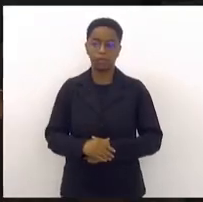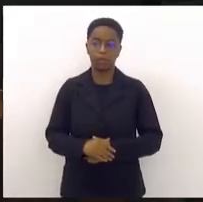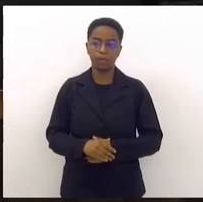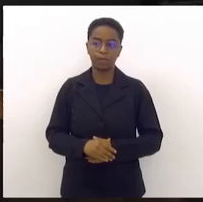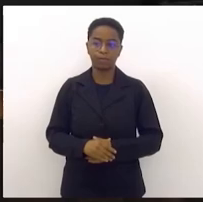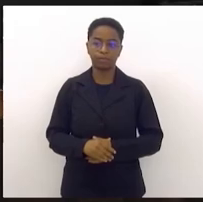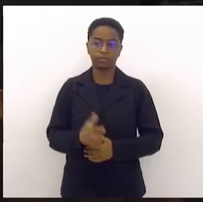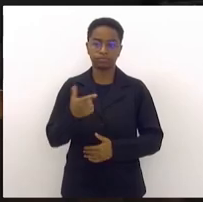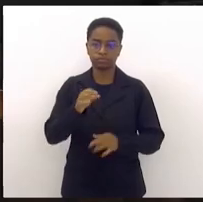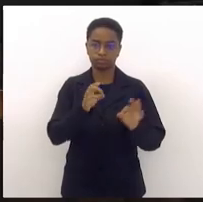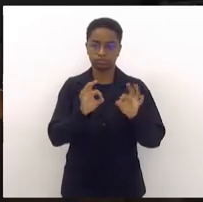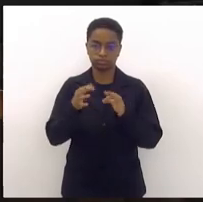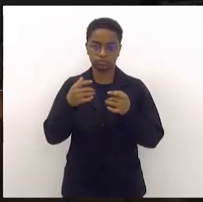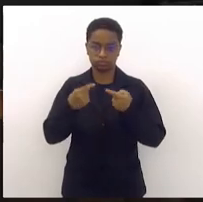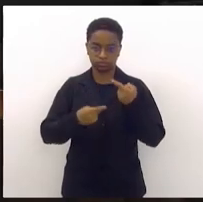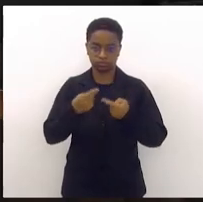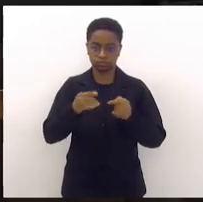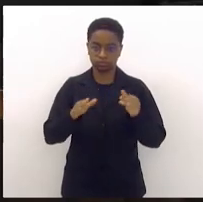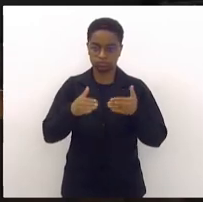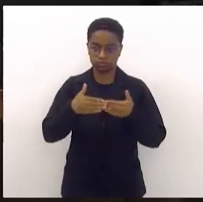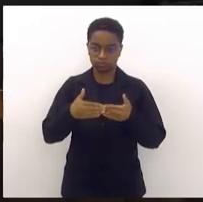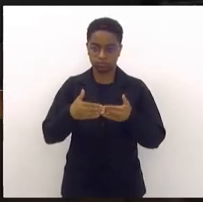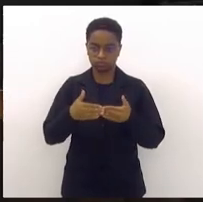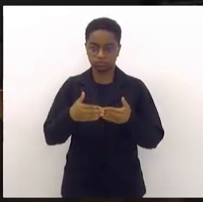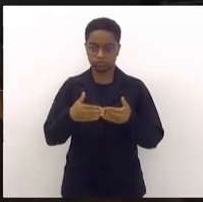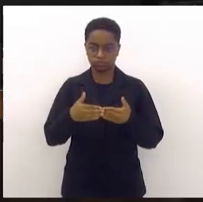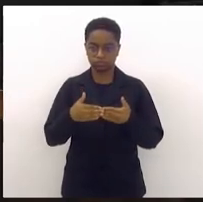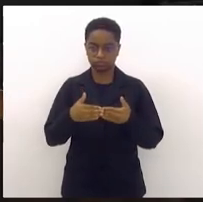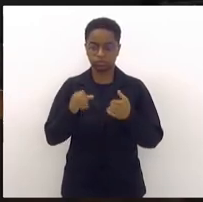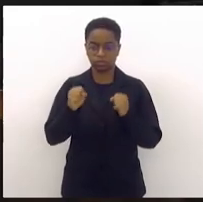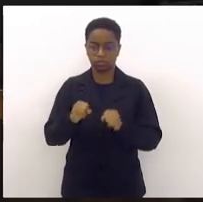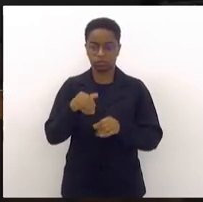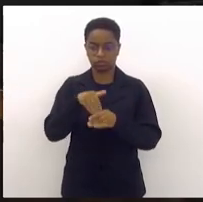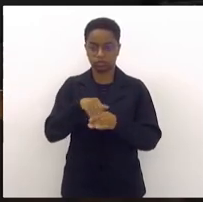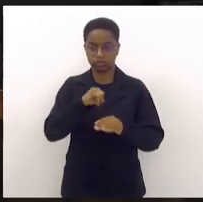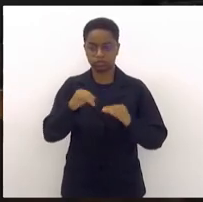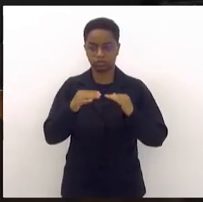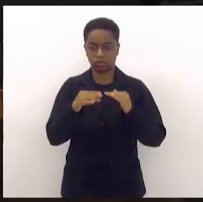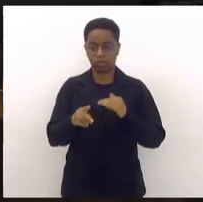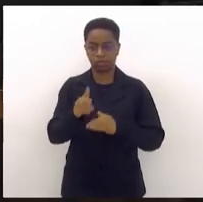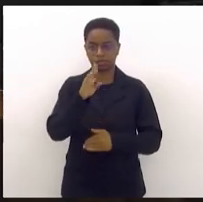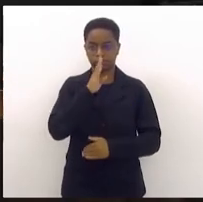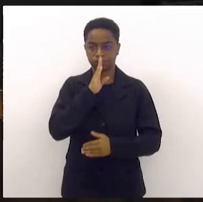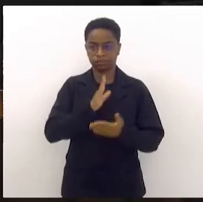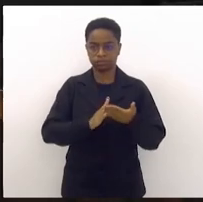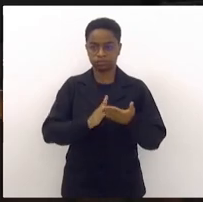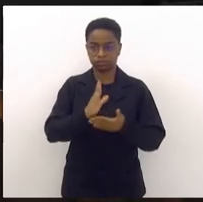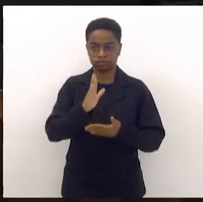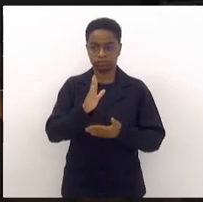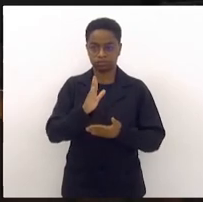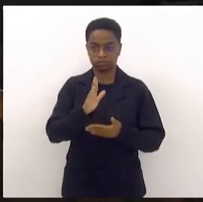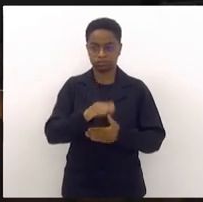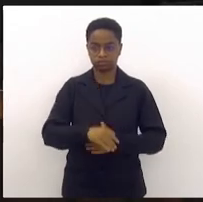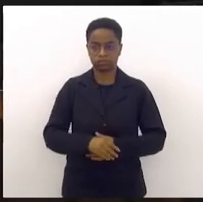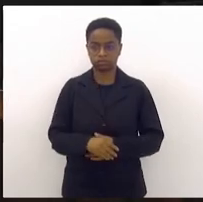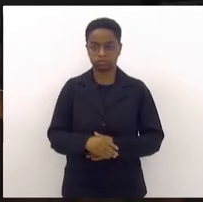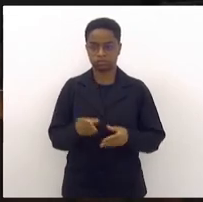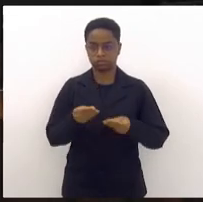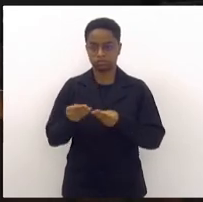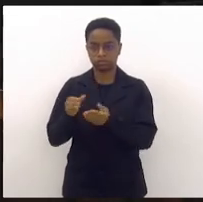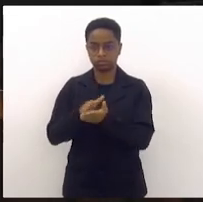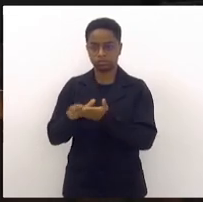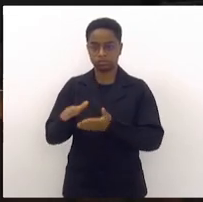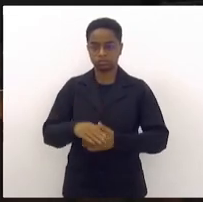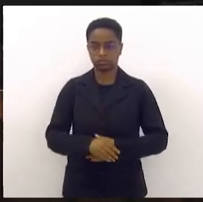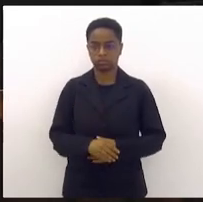Não havendo mais quem queira discutir, encerrada a discussão. Em votação, os senhores que aprovam, mas como estão... Aprovado, vai a